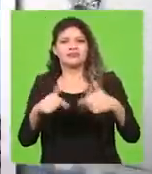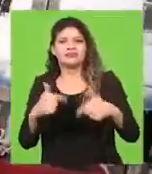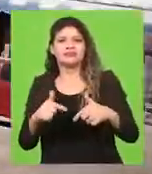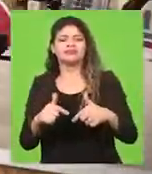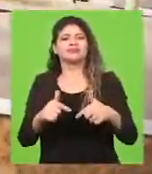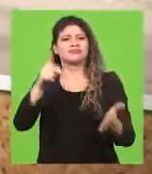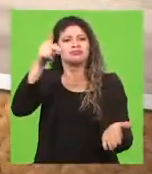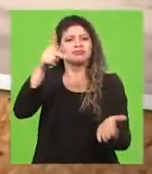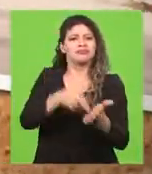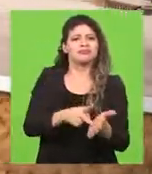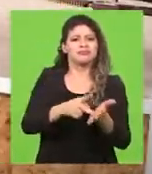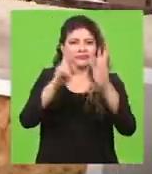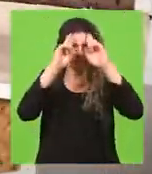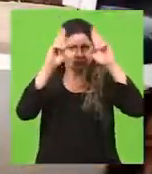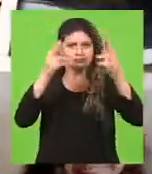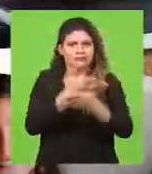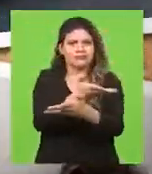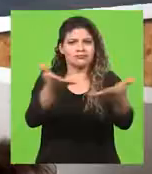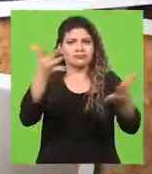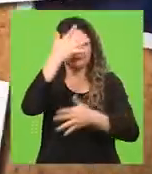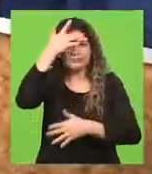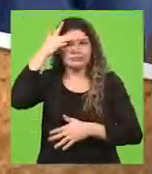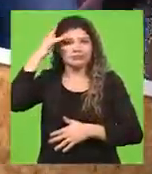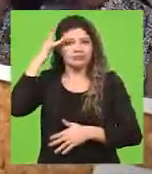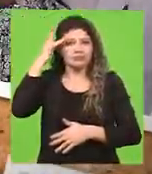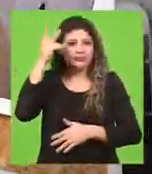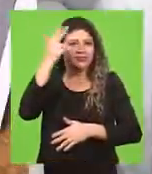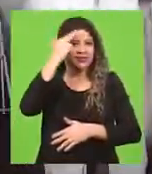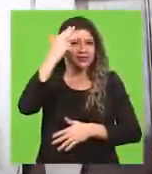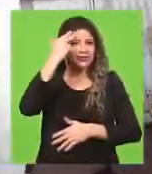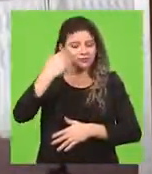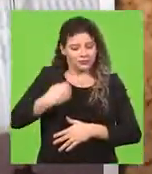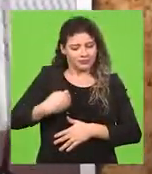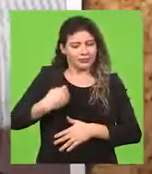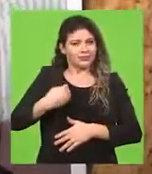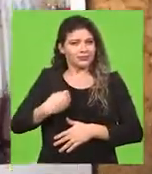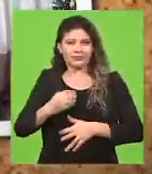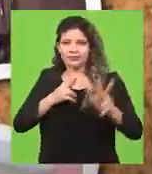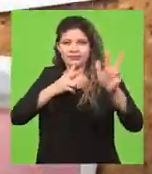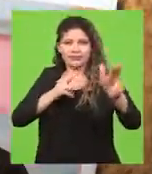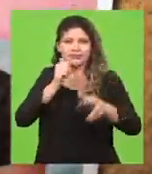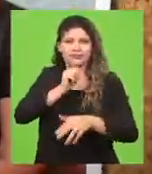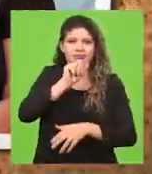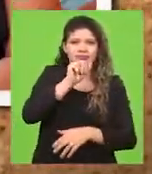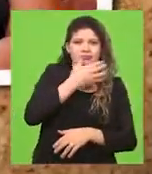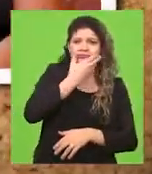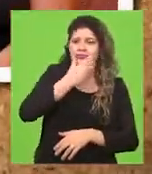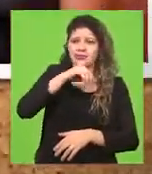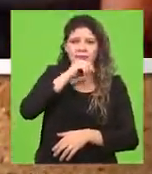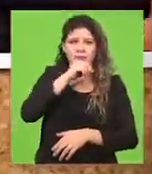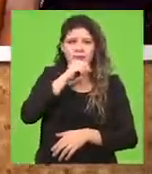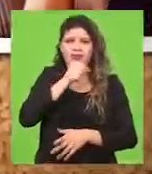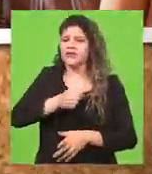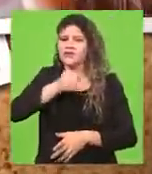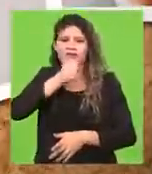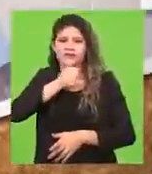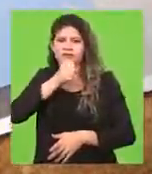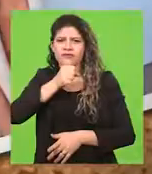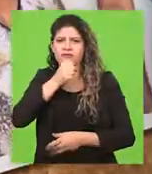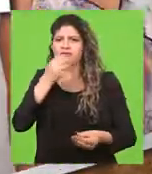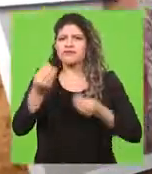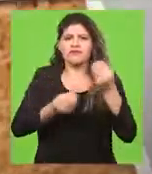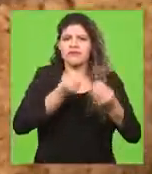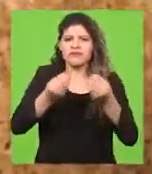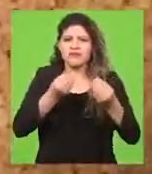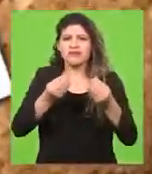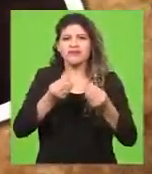trabalho, verdade e respeito pelas pessoas. A história de Hildon é a história dos nossos pais, dos nossos avós,